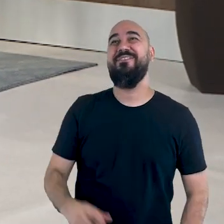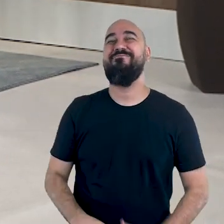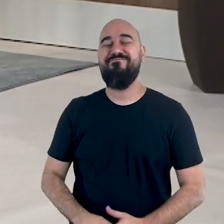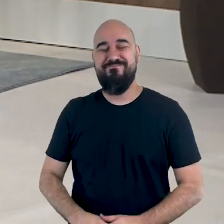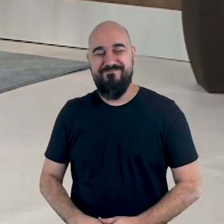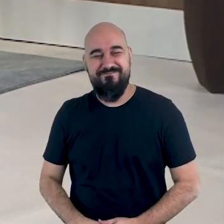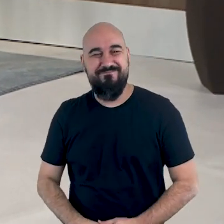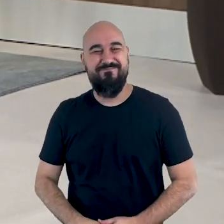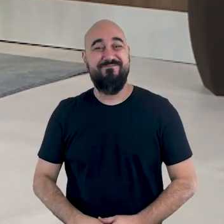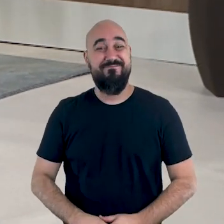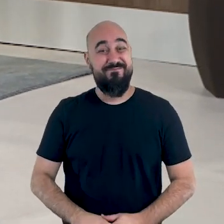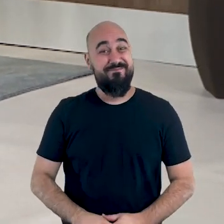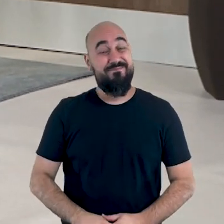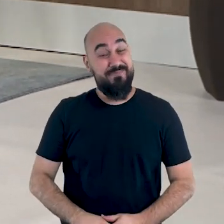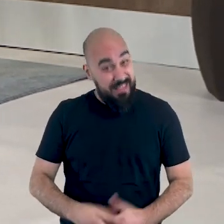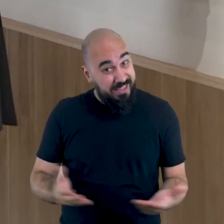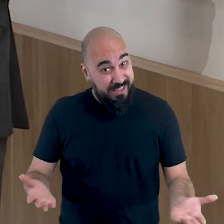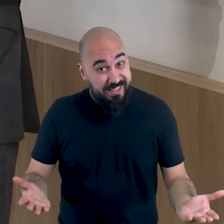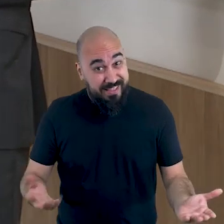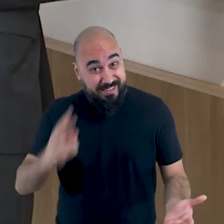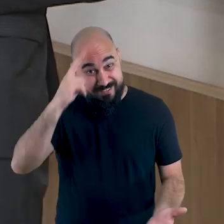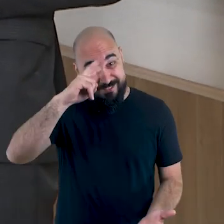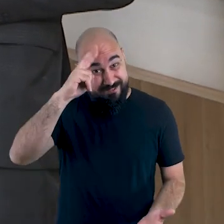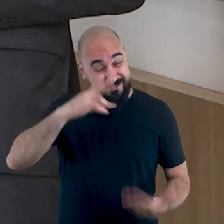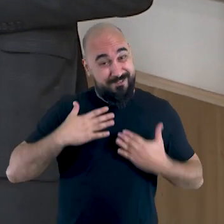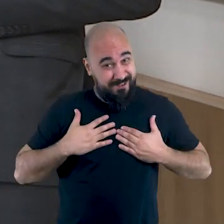lar. Foi assim.